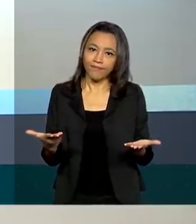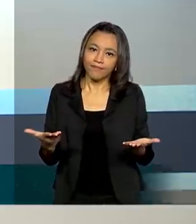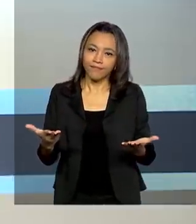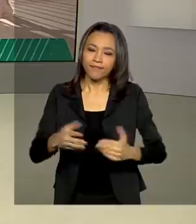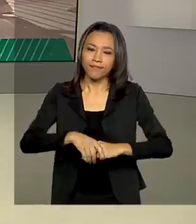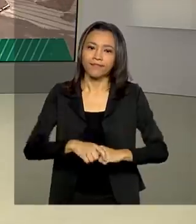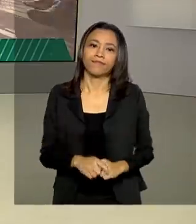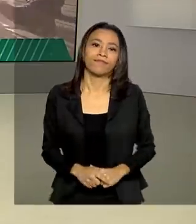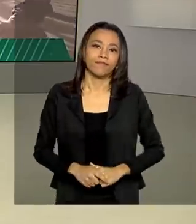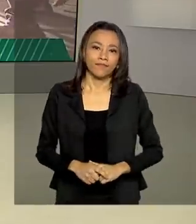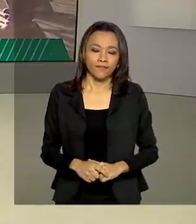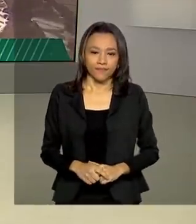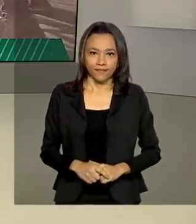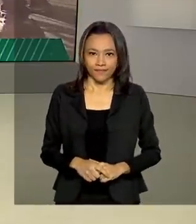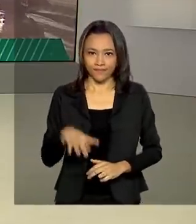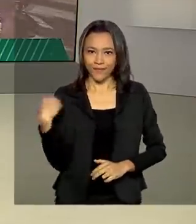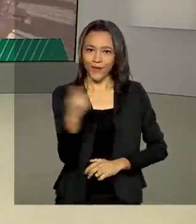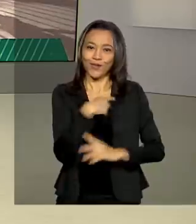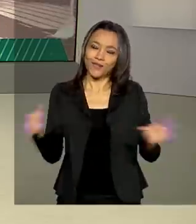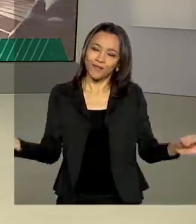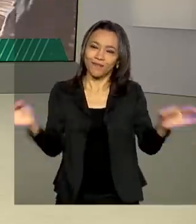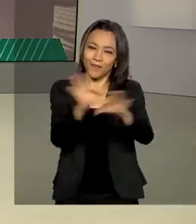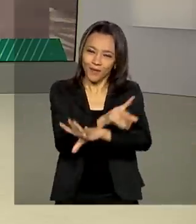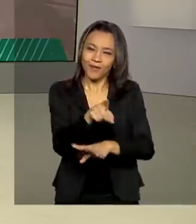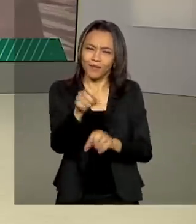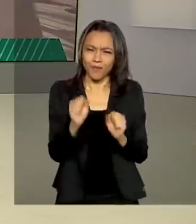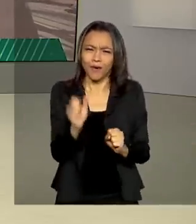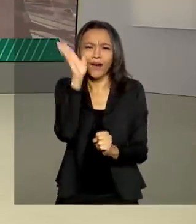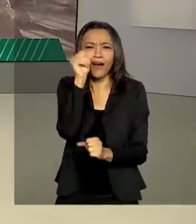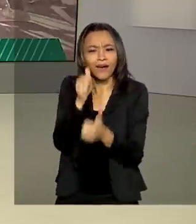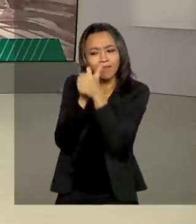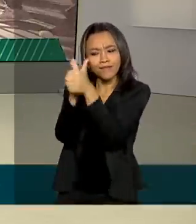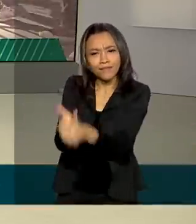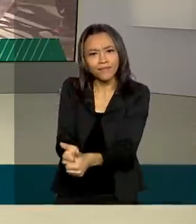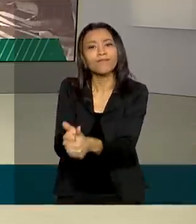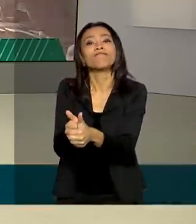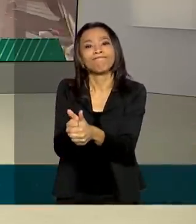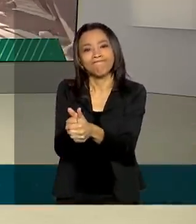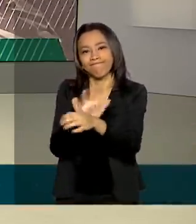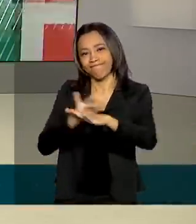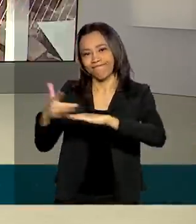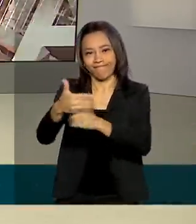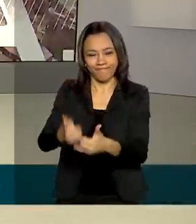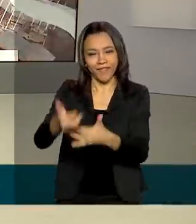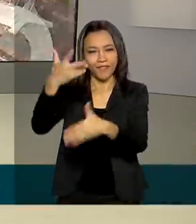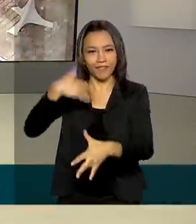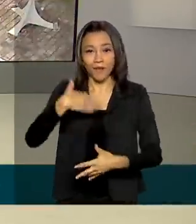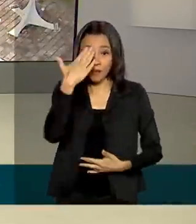ouvidoria.mdh.gov.br. O Brasil em Dia fica por aqui. Você pode nos acompanhar também pelas redes